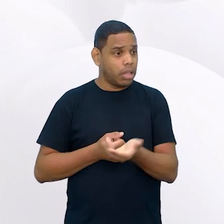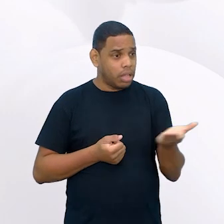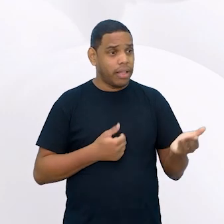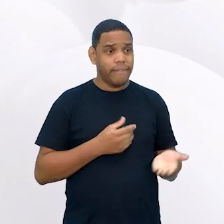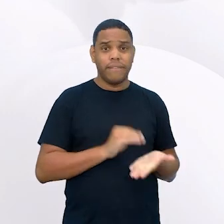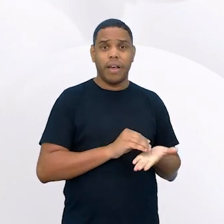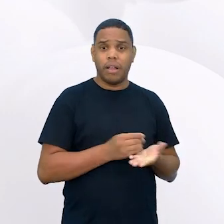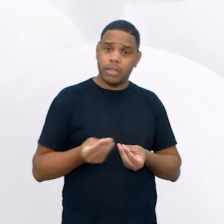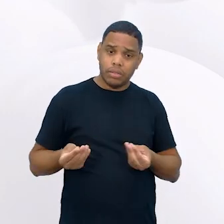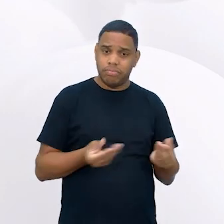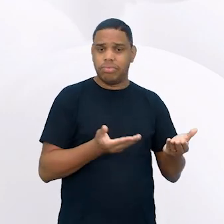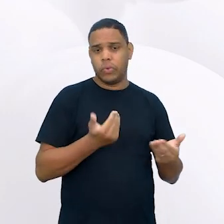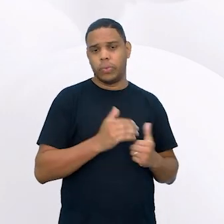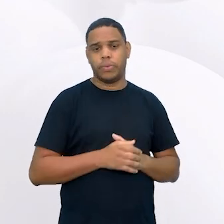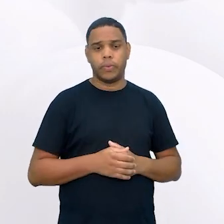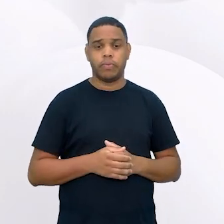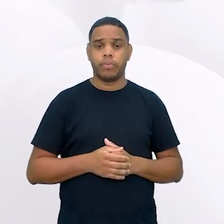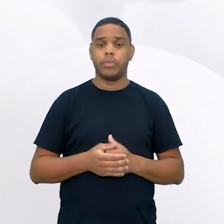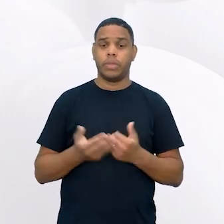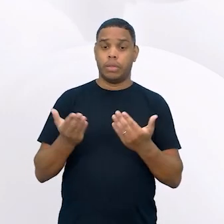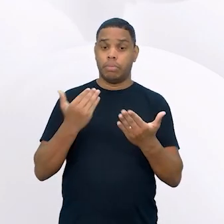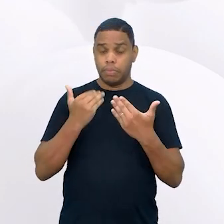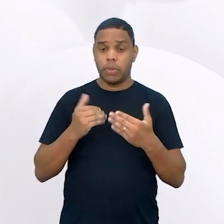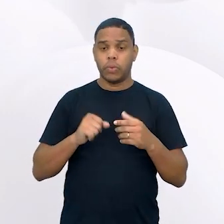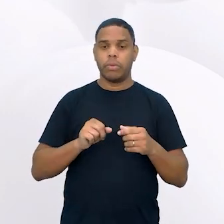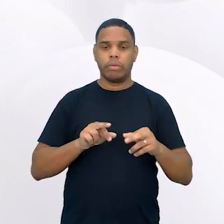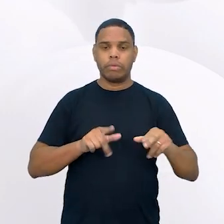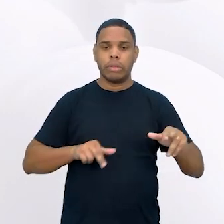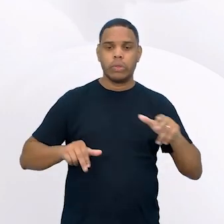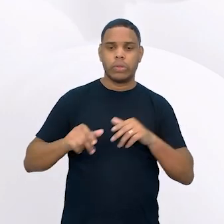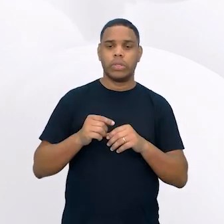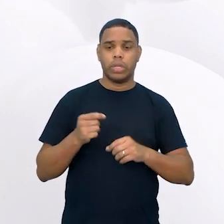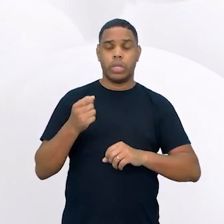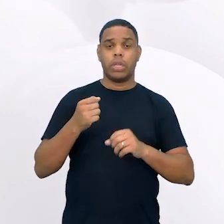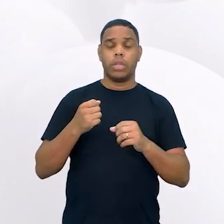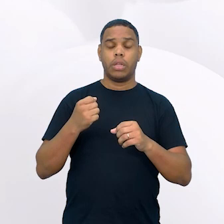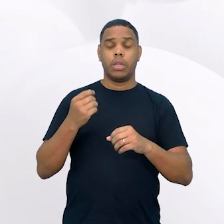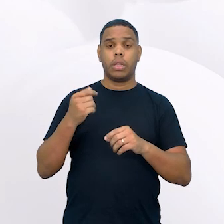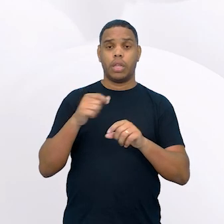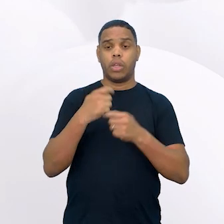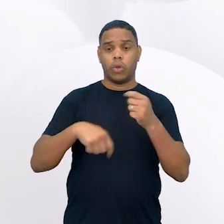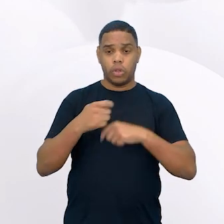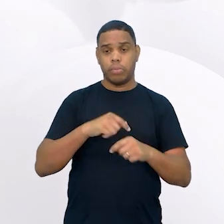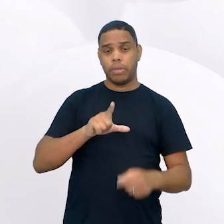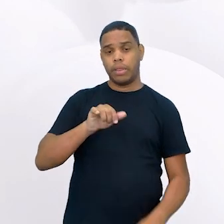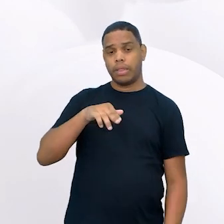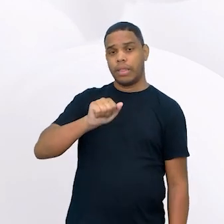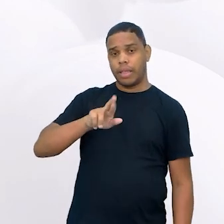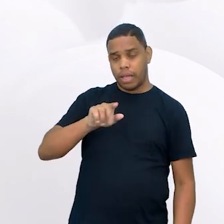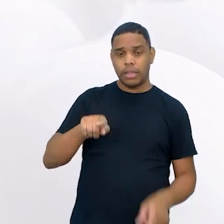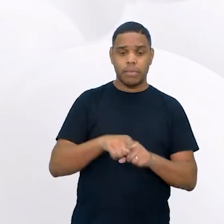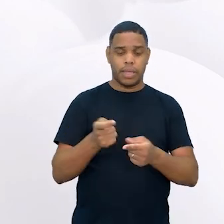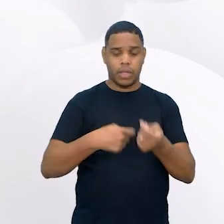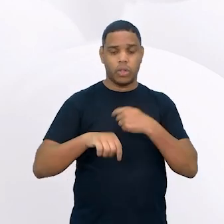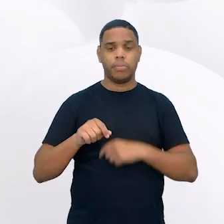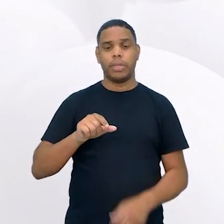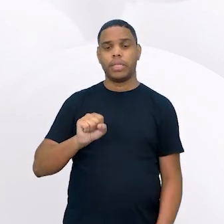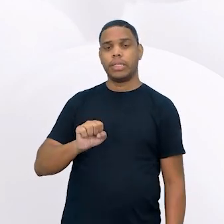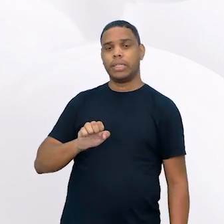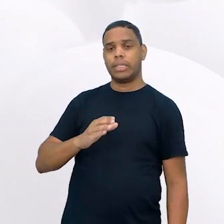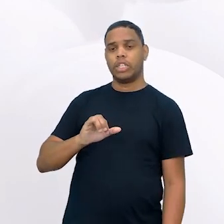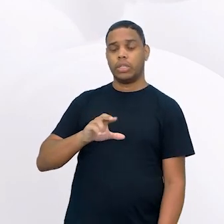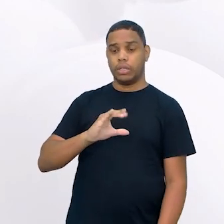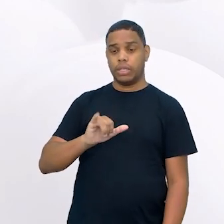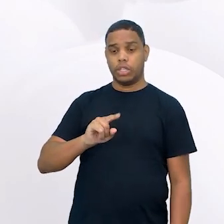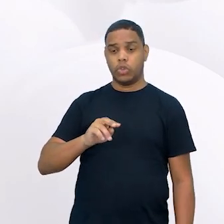para tantos. Debater sobre essa diferença da economia linear para a economia circular, né? Que tudo na vida da gente a gente